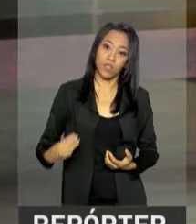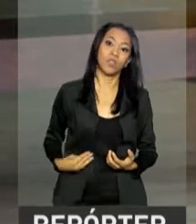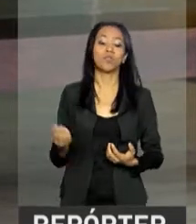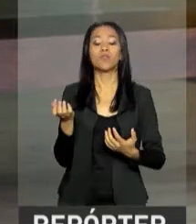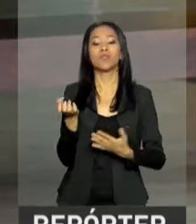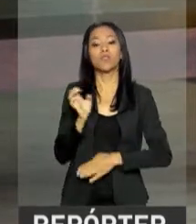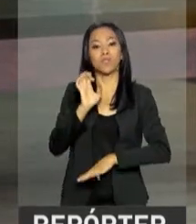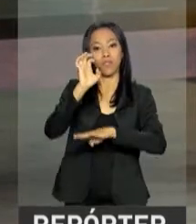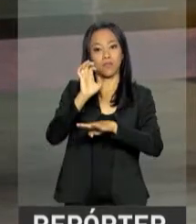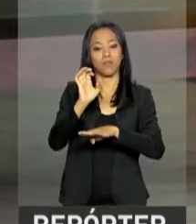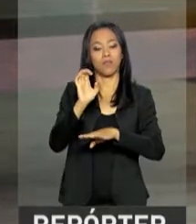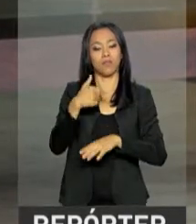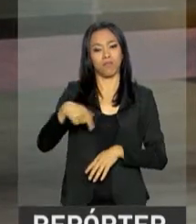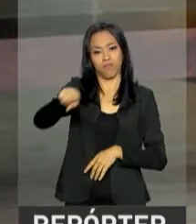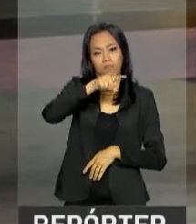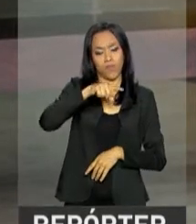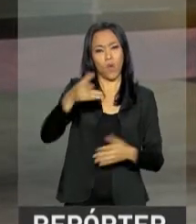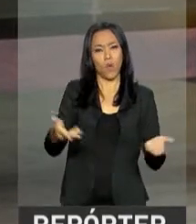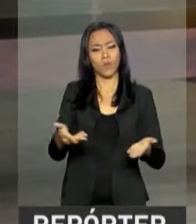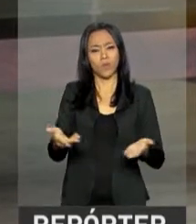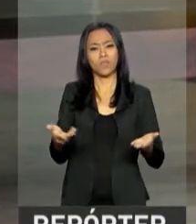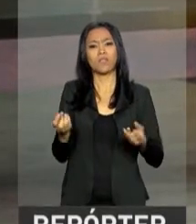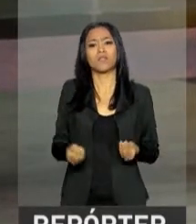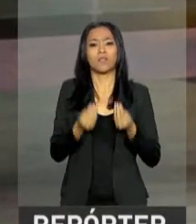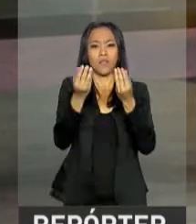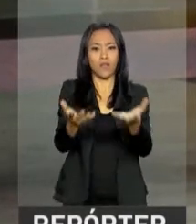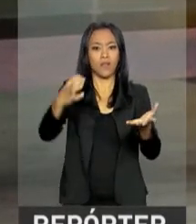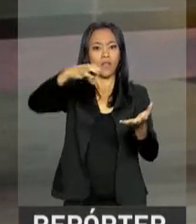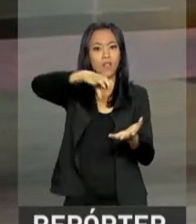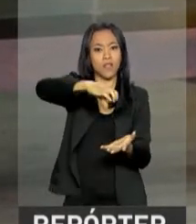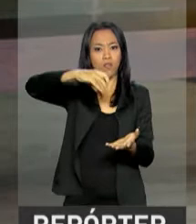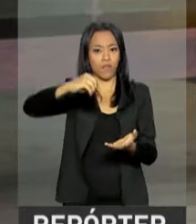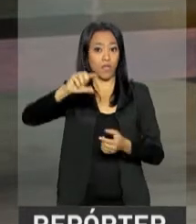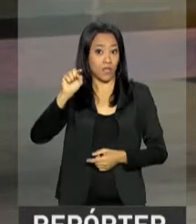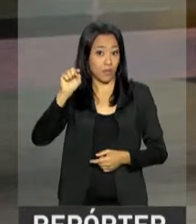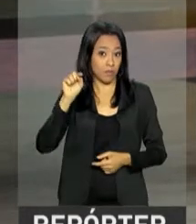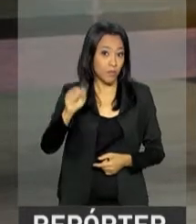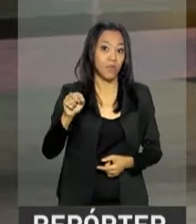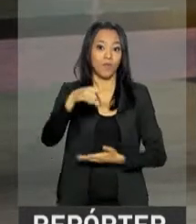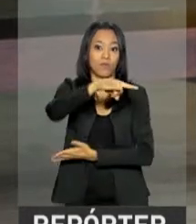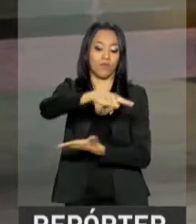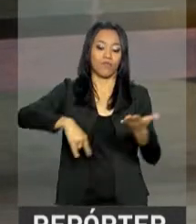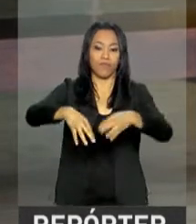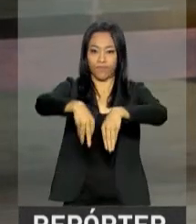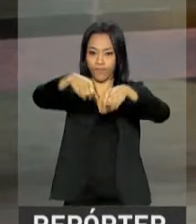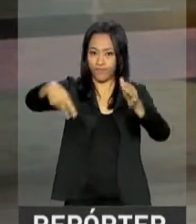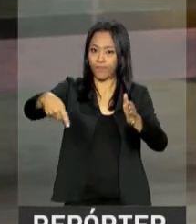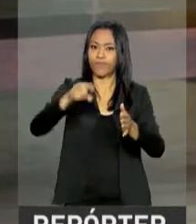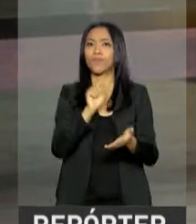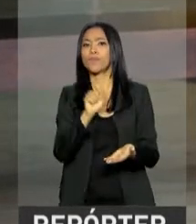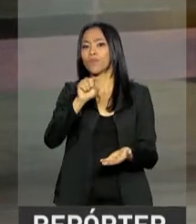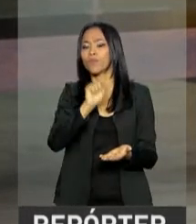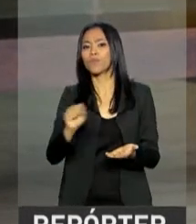previsão é que sejam entregues hoje cerca de 90 mil títulos em todo o país. E o governo vai